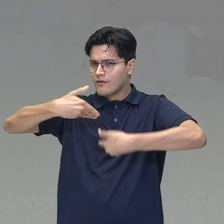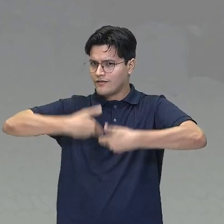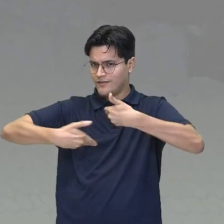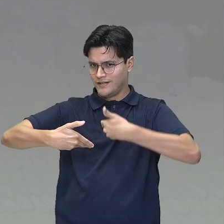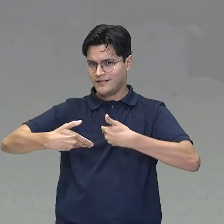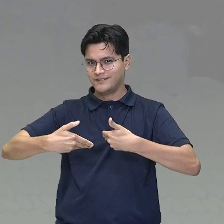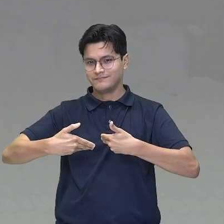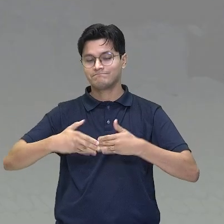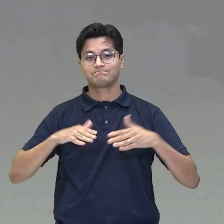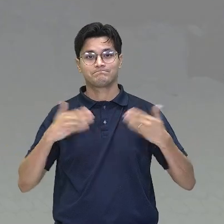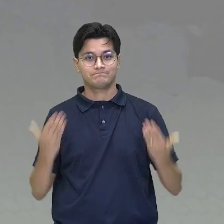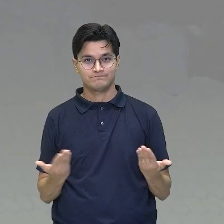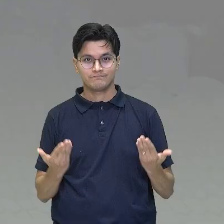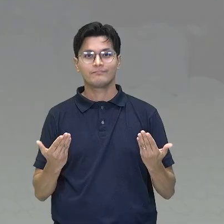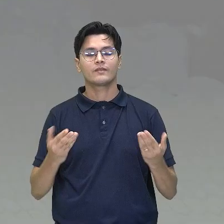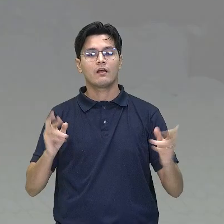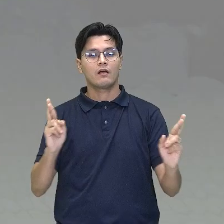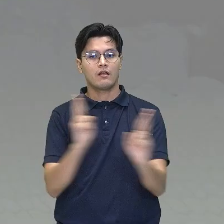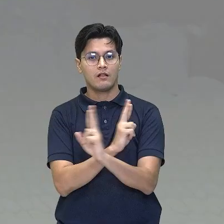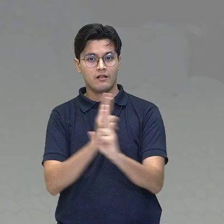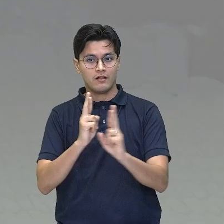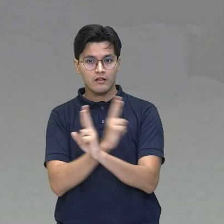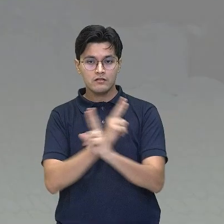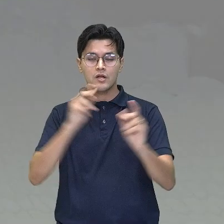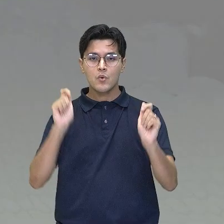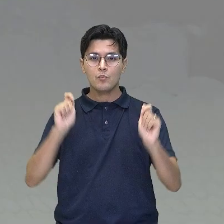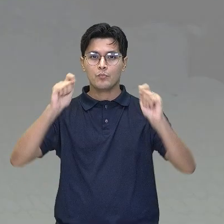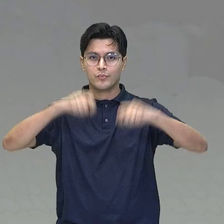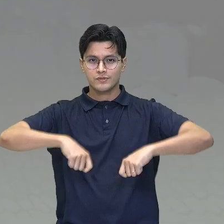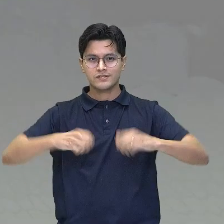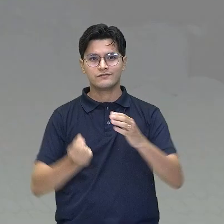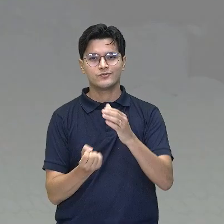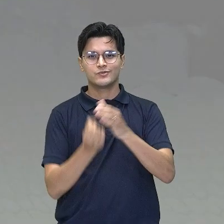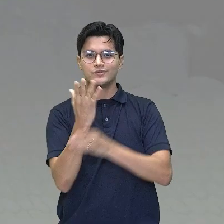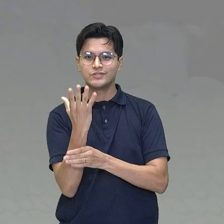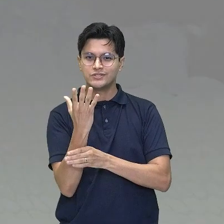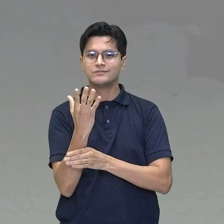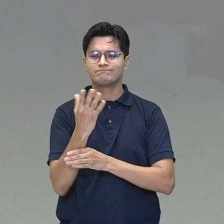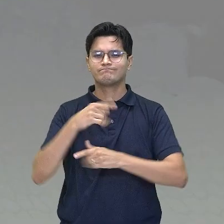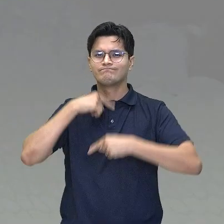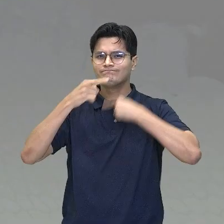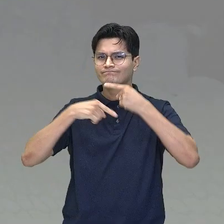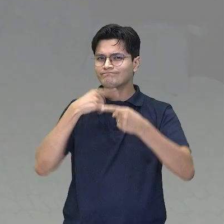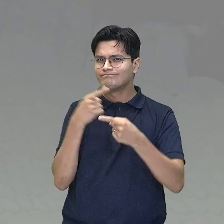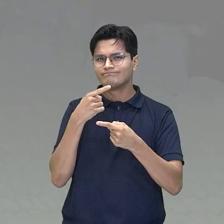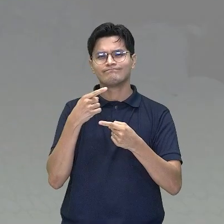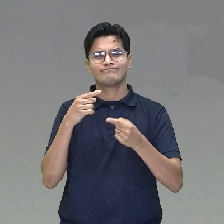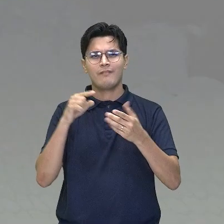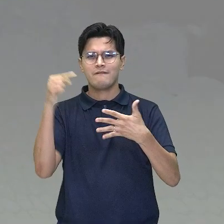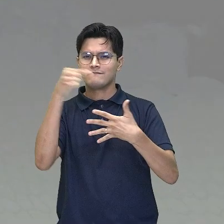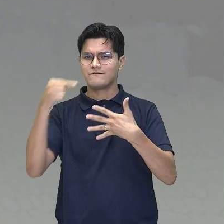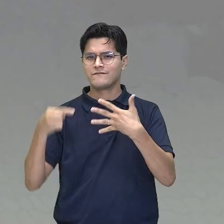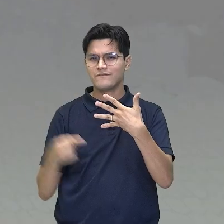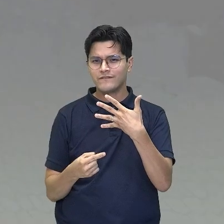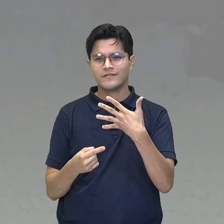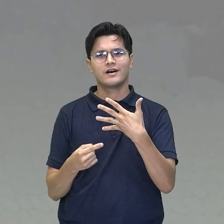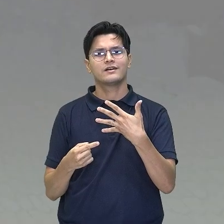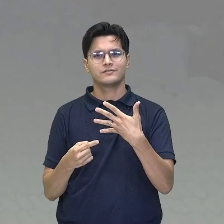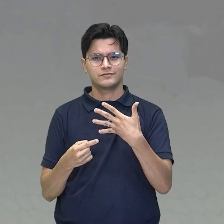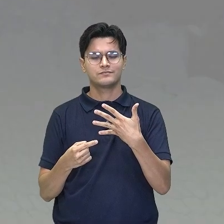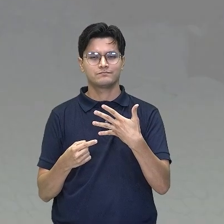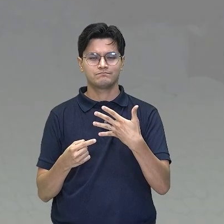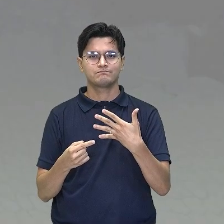essas relações fazem nascer perguntas como essas que nós vimos no exemplo e muitas outras, porque como está aqui no texto,